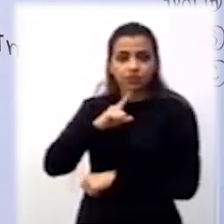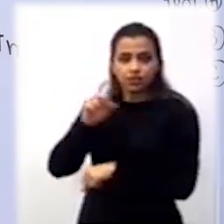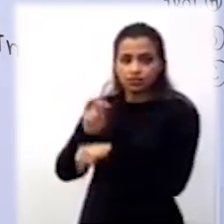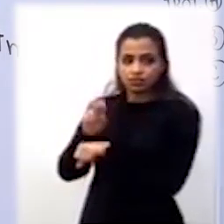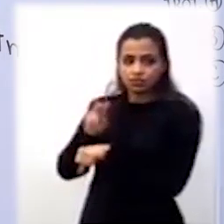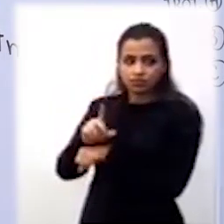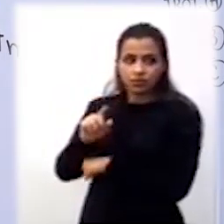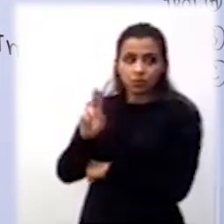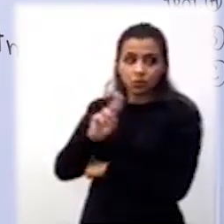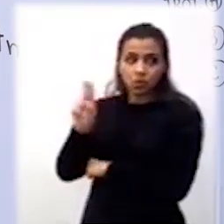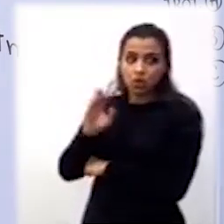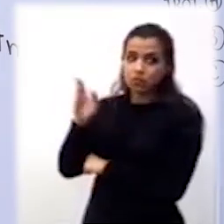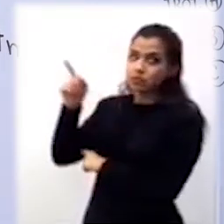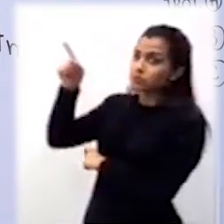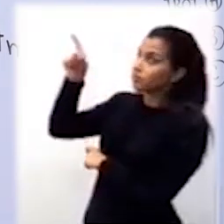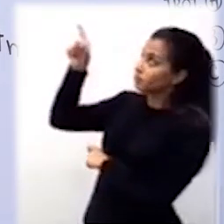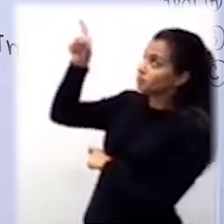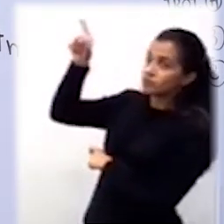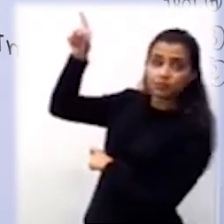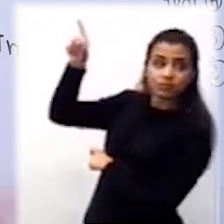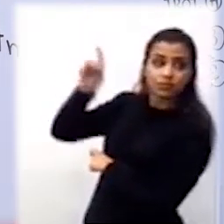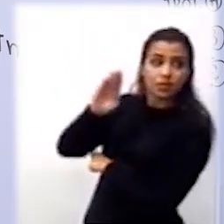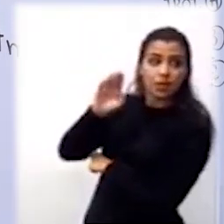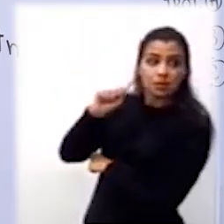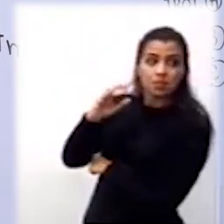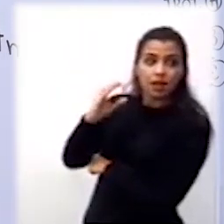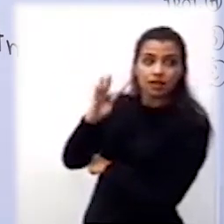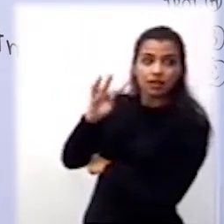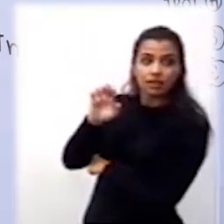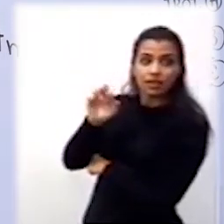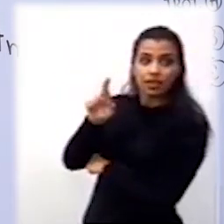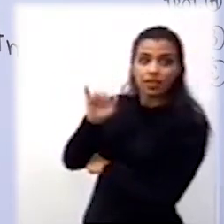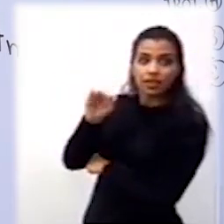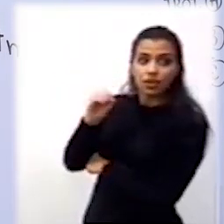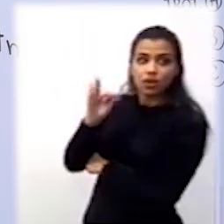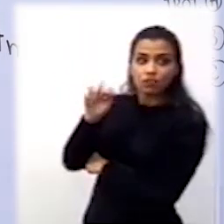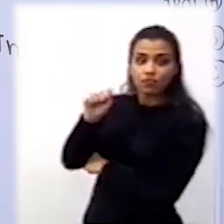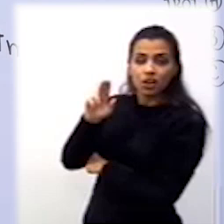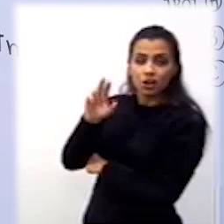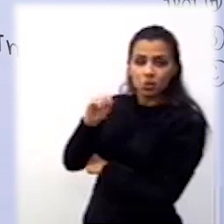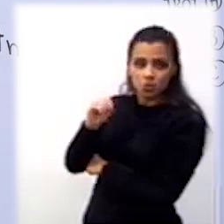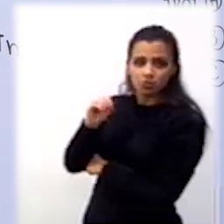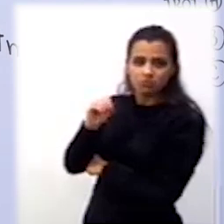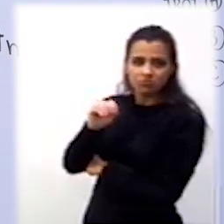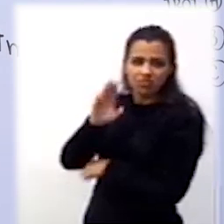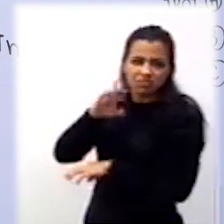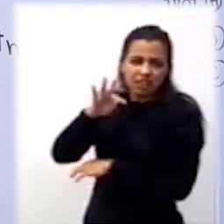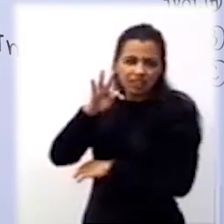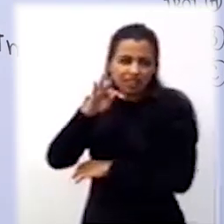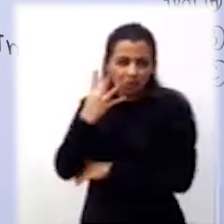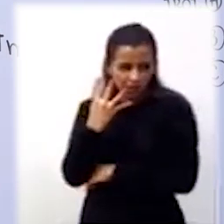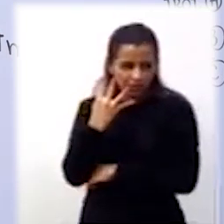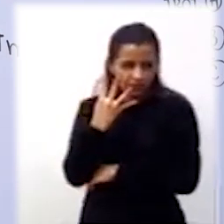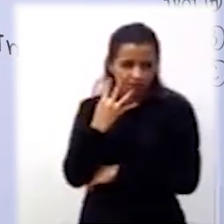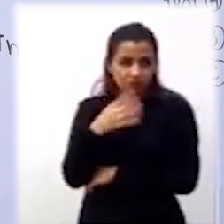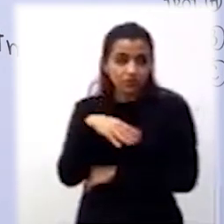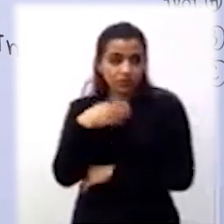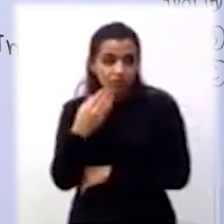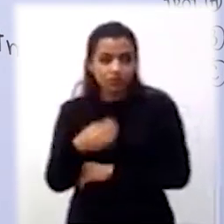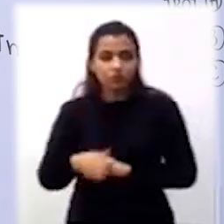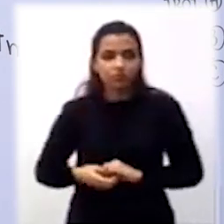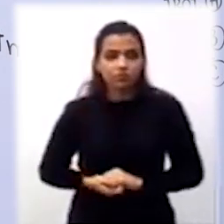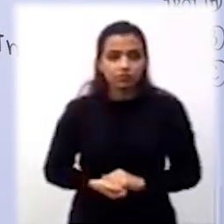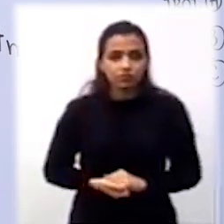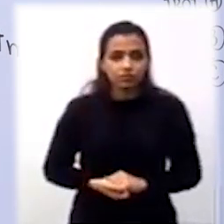Bacteriófago T4, ou às vezes a gente chama só de fago T4, tanto faz. Galera, basicamente, quando eu caio em prova,